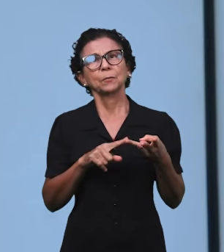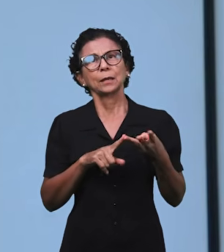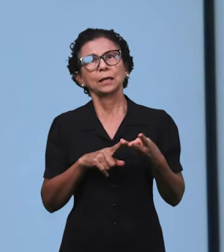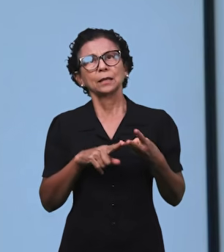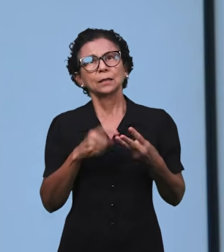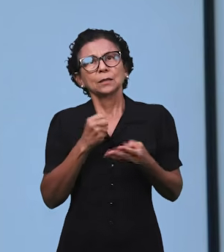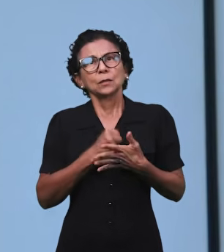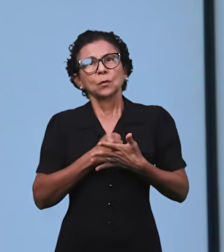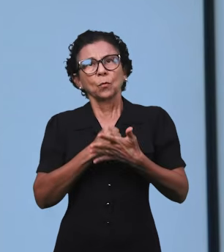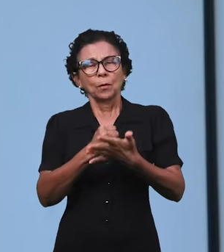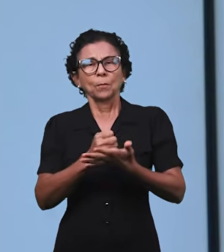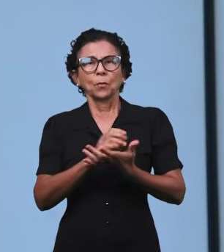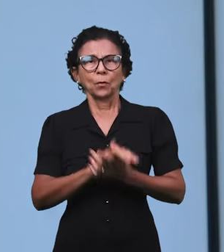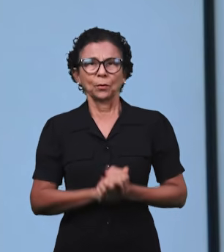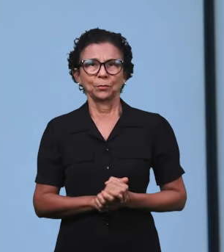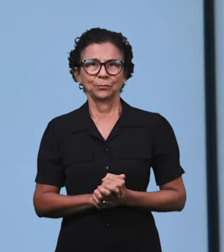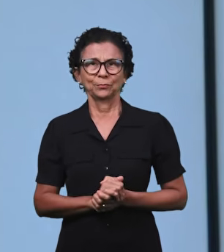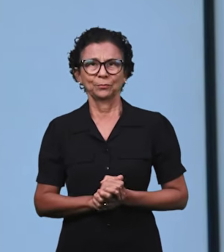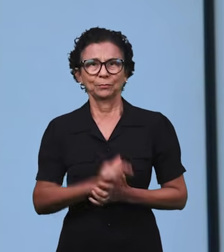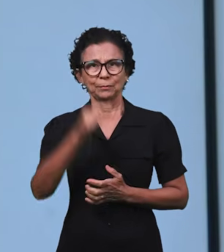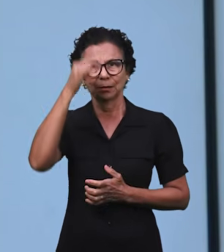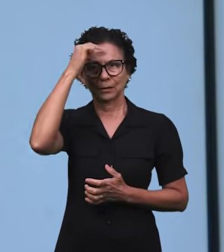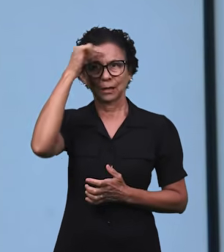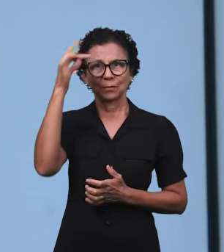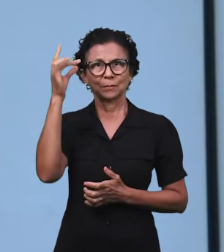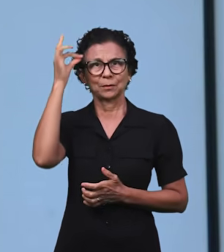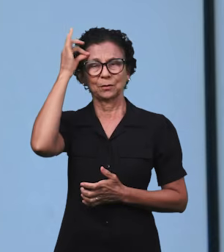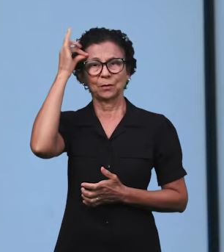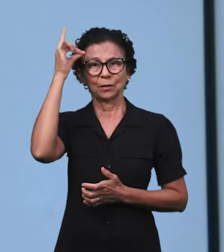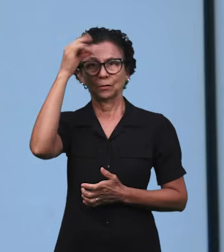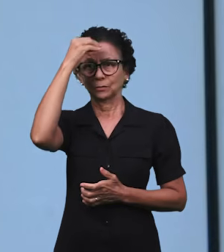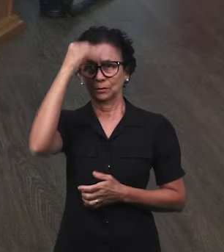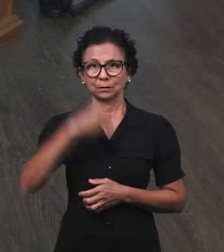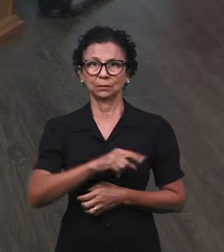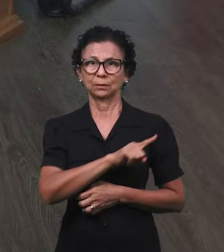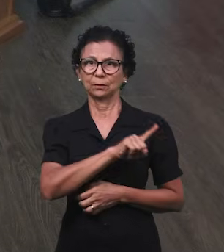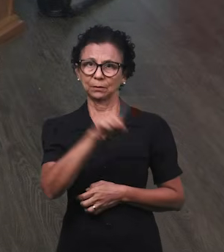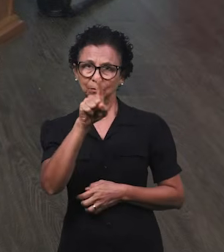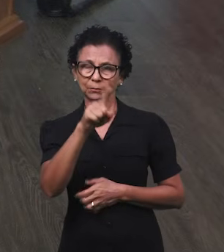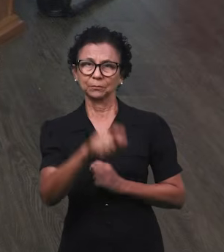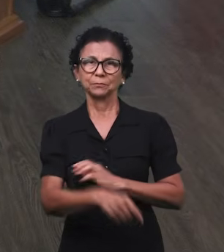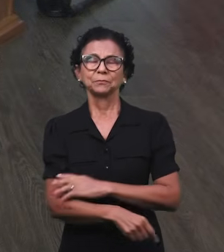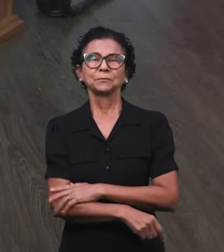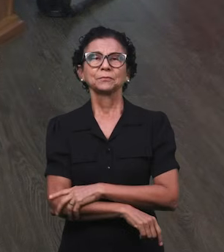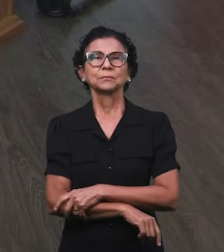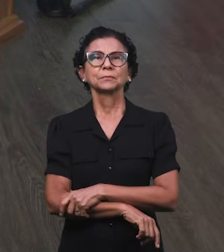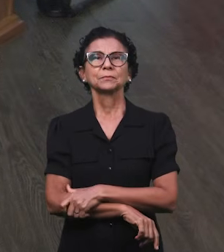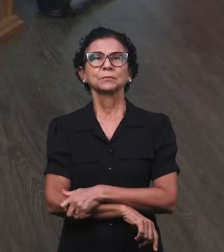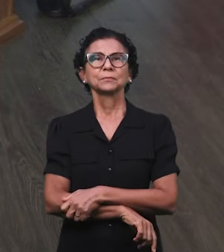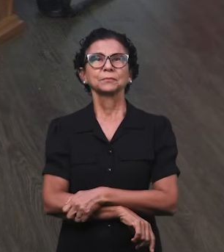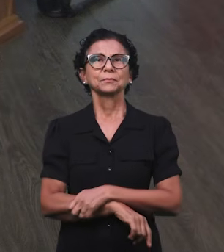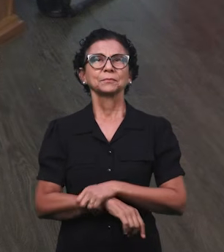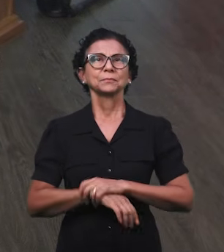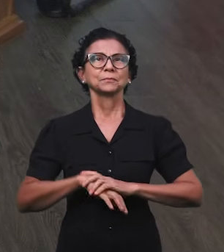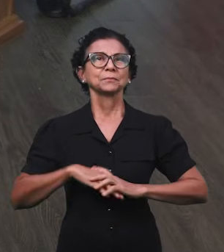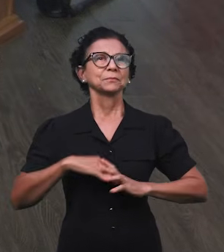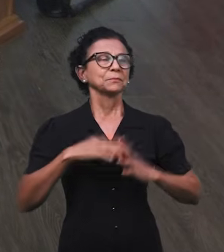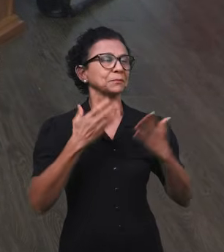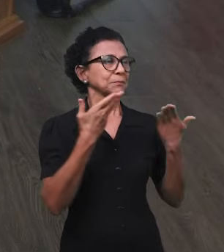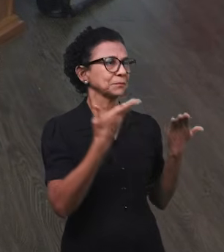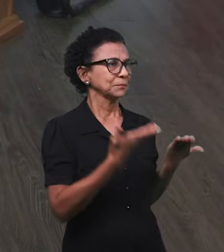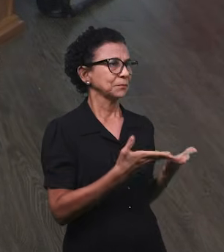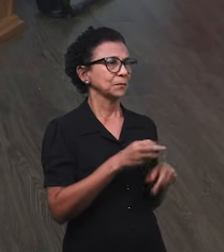suporte mentalmente e espiritualmente. Então, não desistam. Perfeito, perfeito. Sandra, alguma palavra para